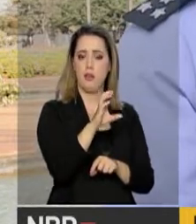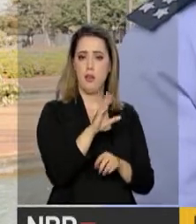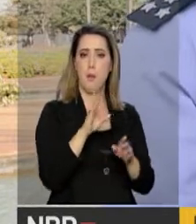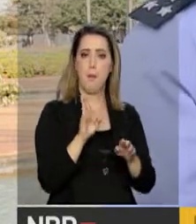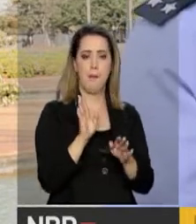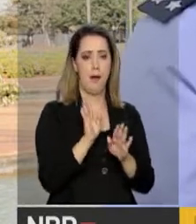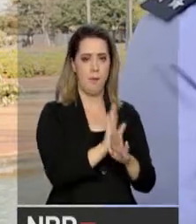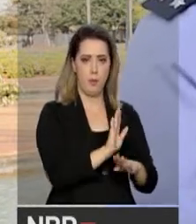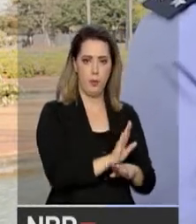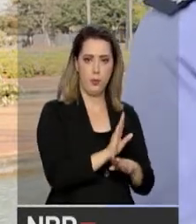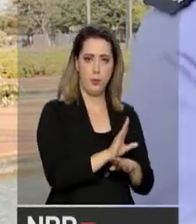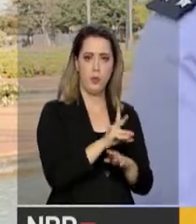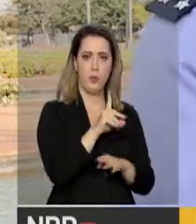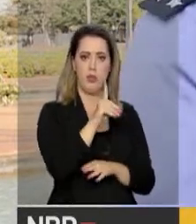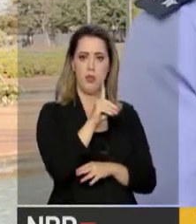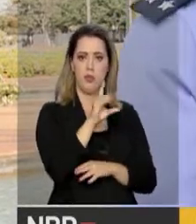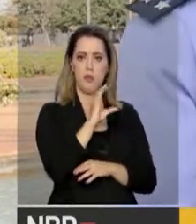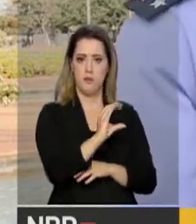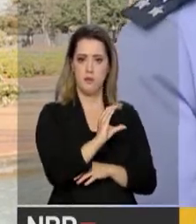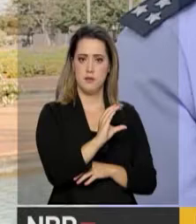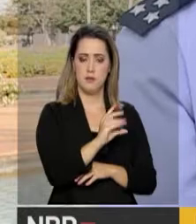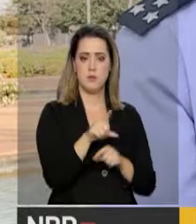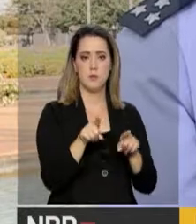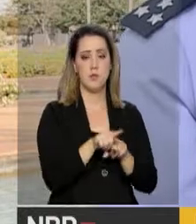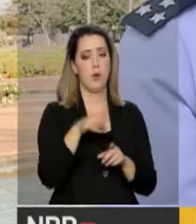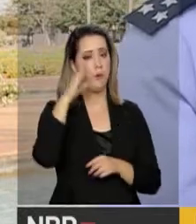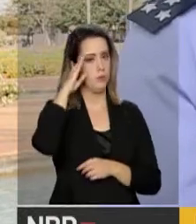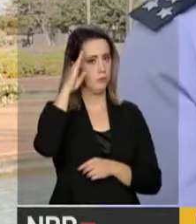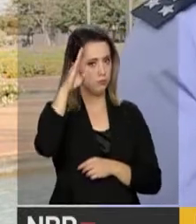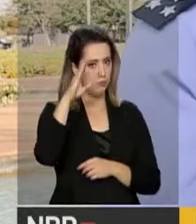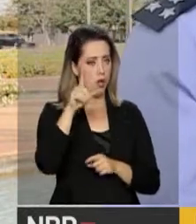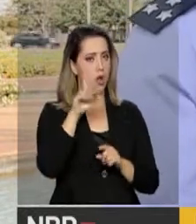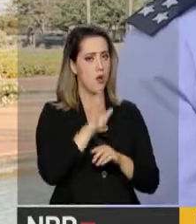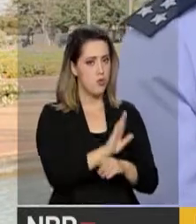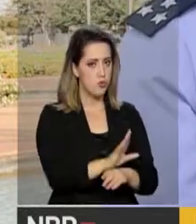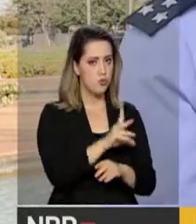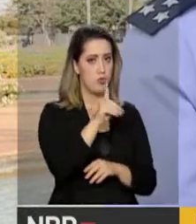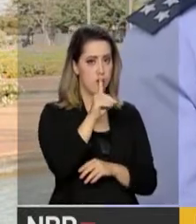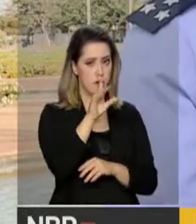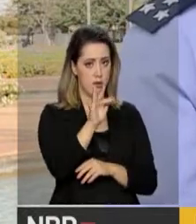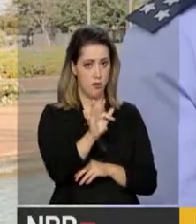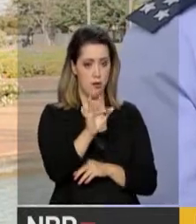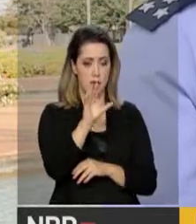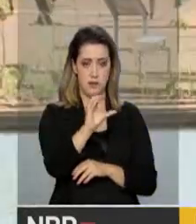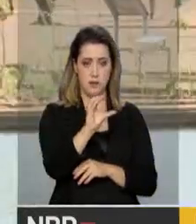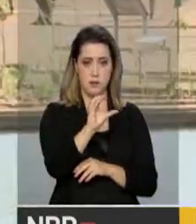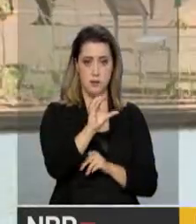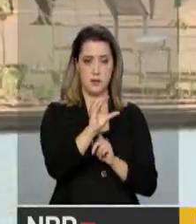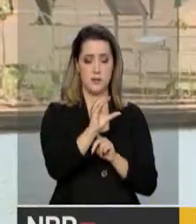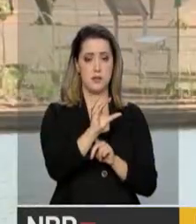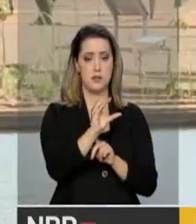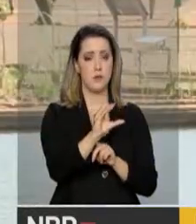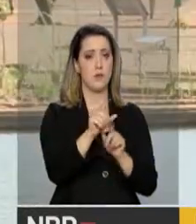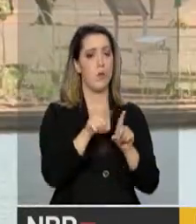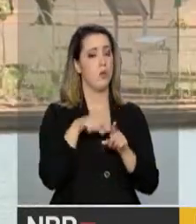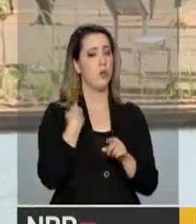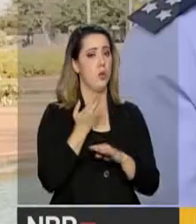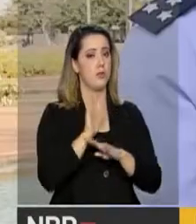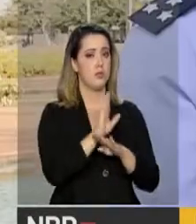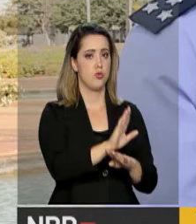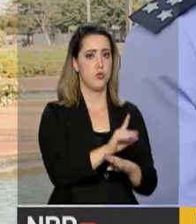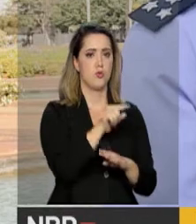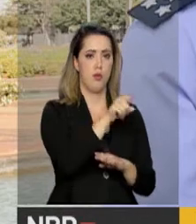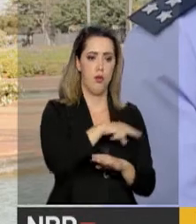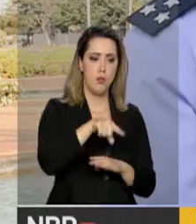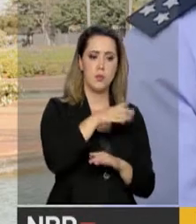próprio nome já diz, as Forças Armadas prestam o apoio à Defesa Civil. As ações são da Defesa Civil e nós estamos lá para